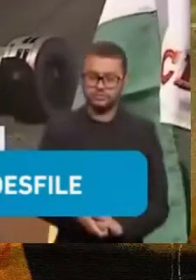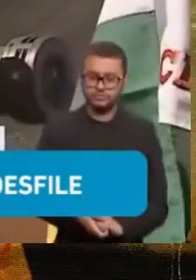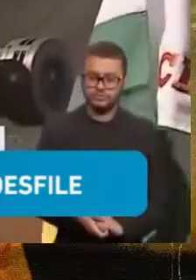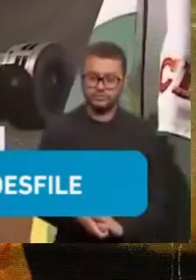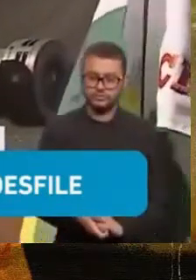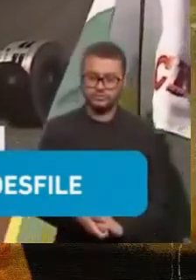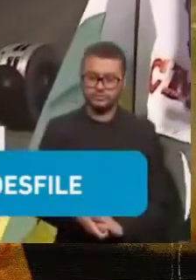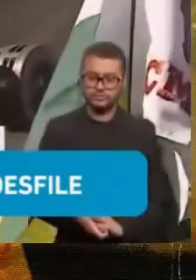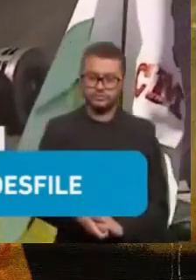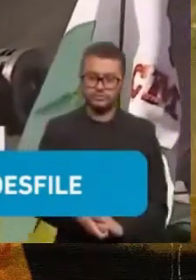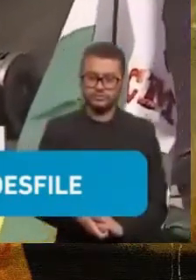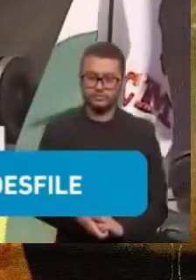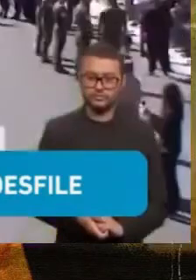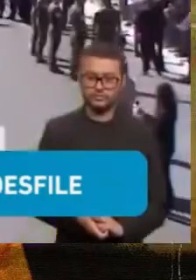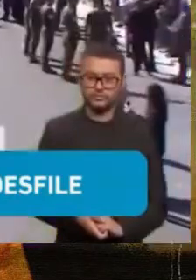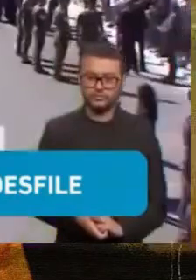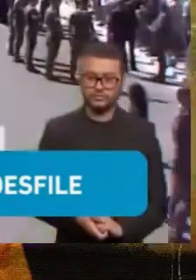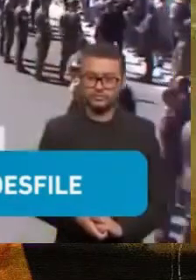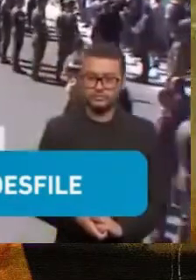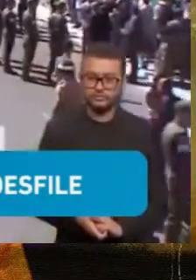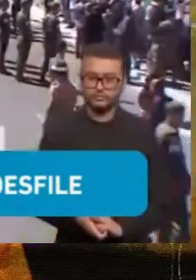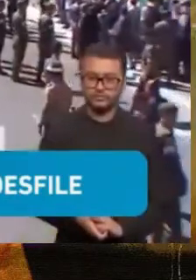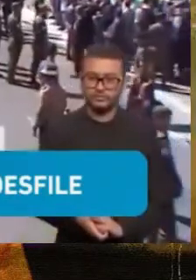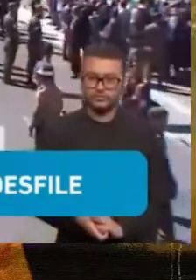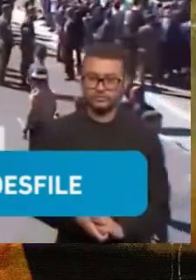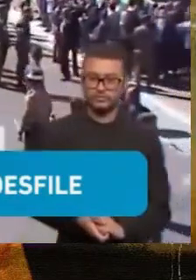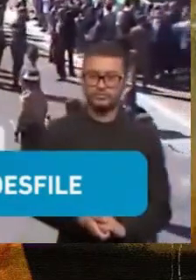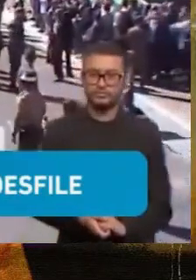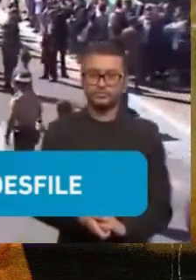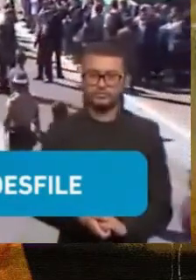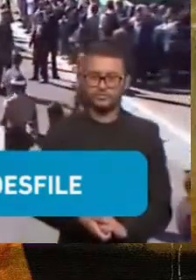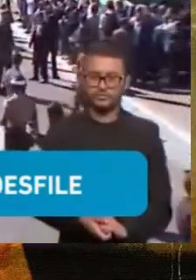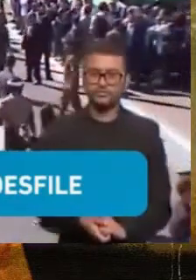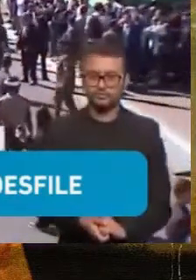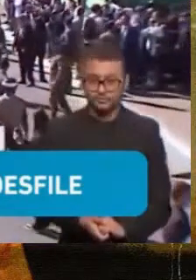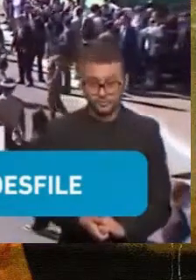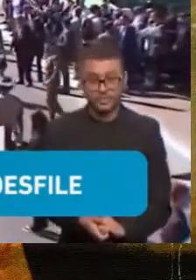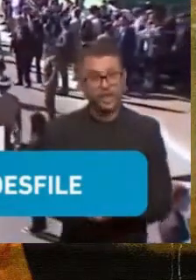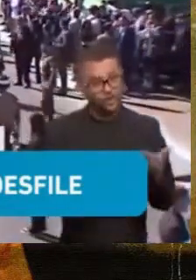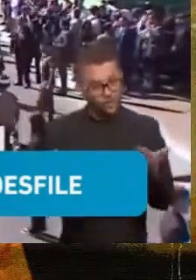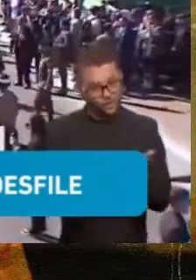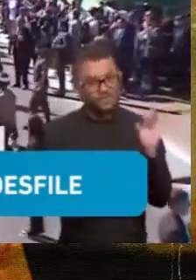Eu achei que ele ia falar, eu autorizo.